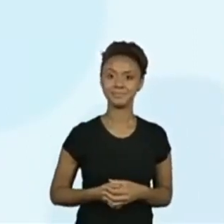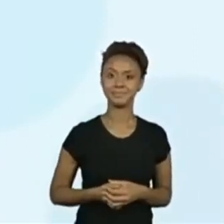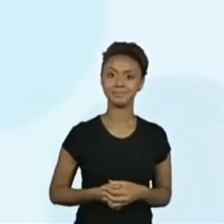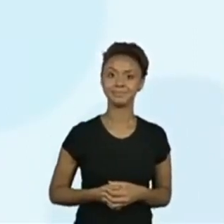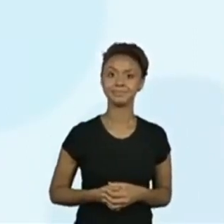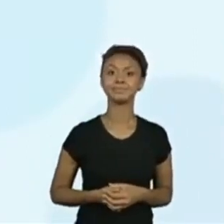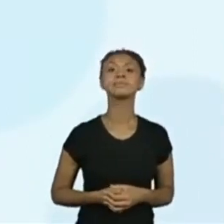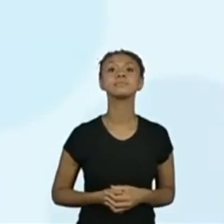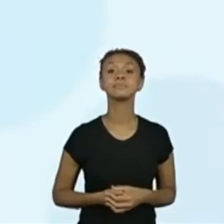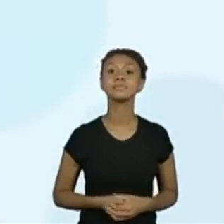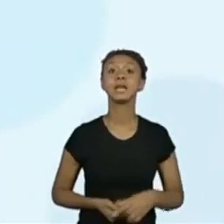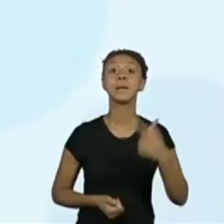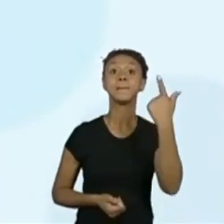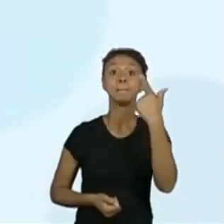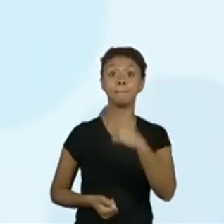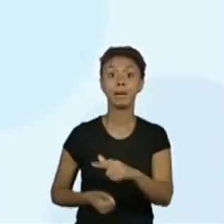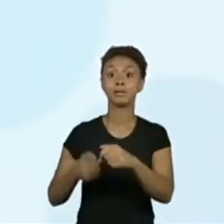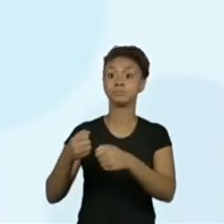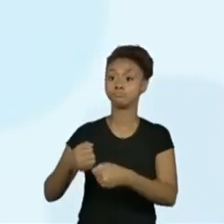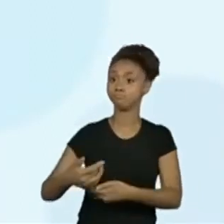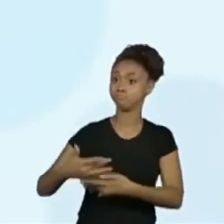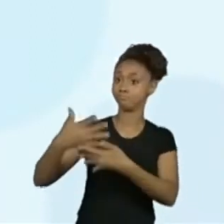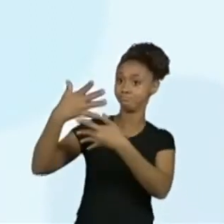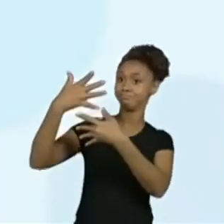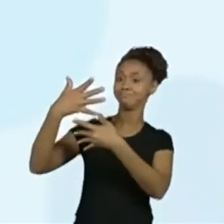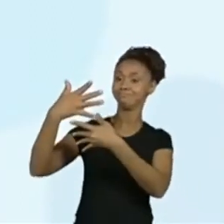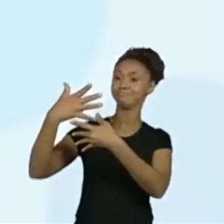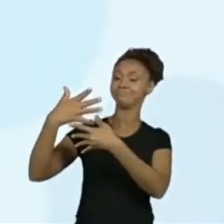E temos mais uma contribuição.